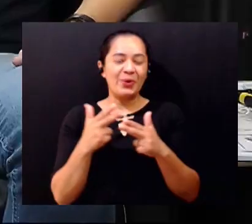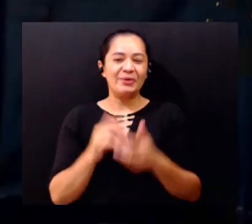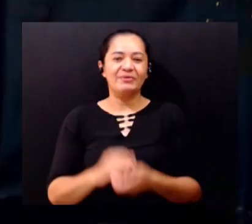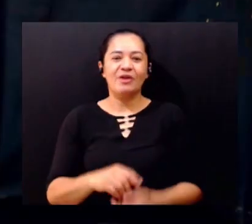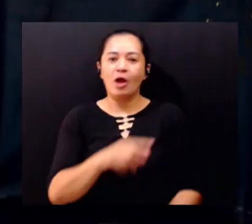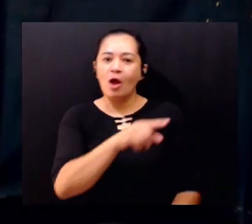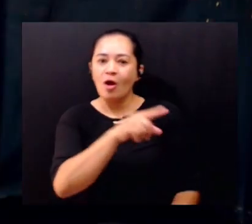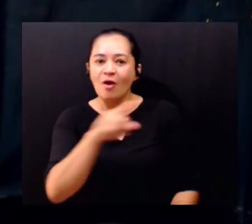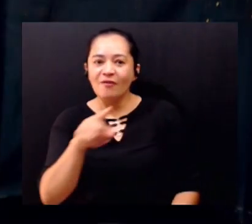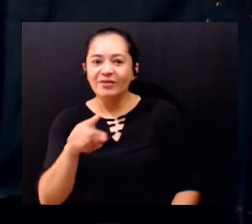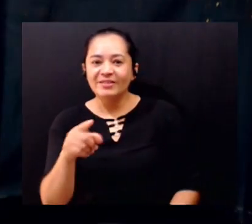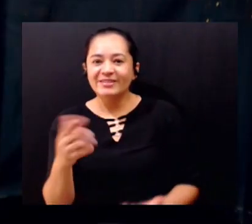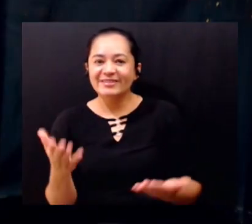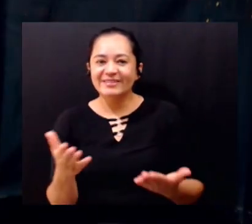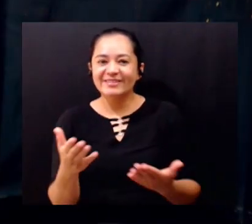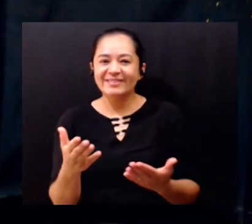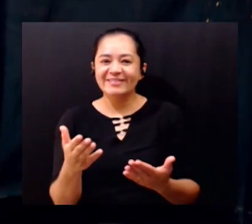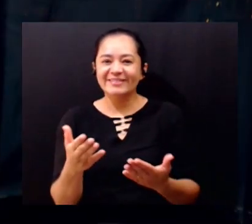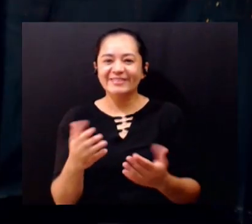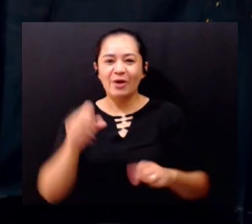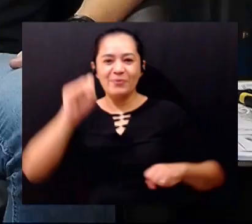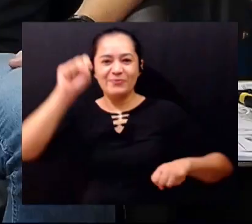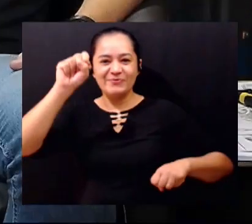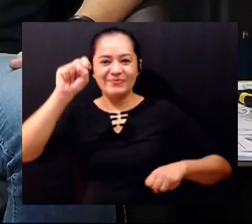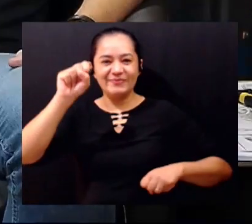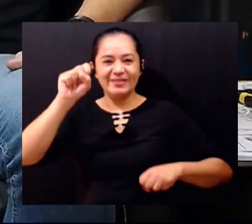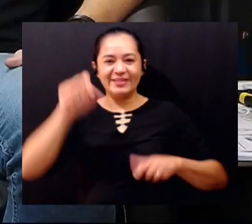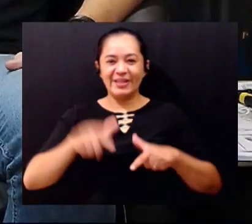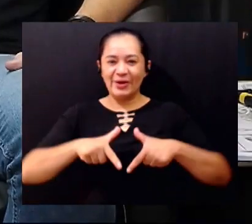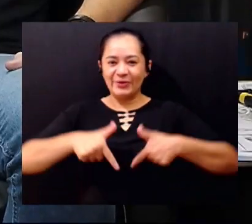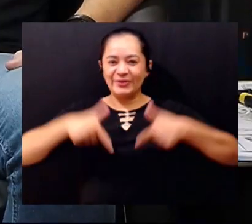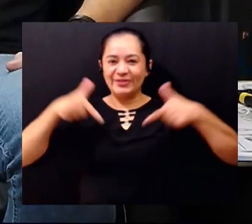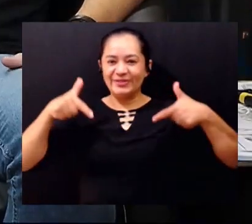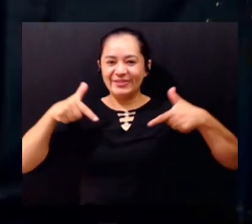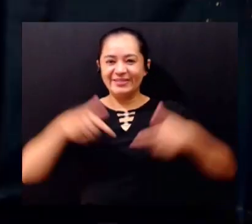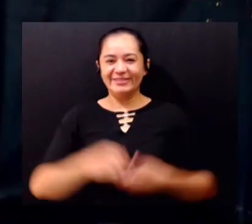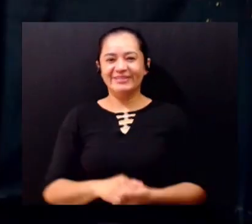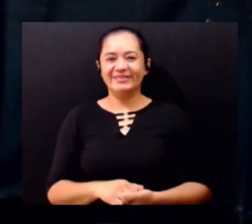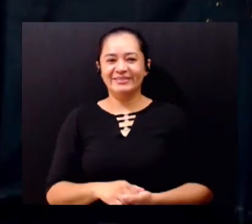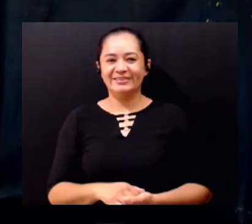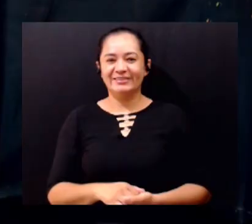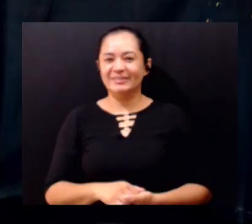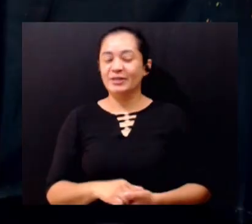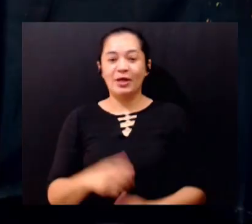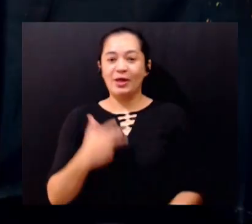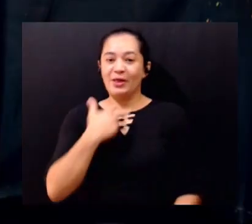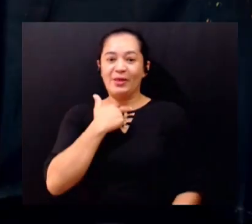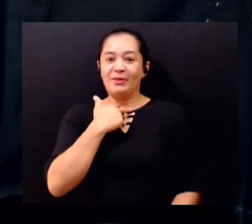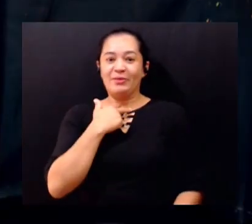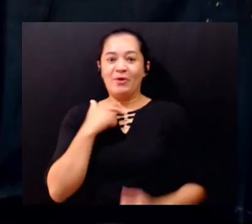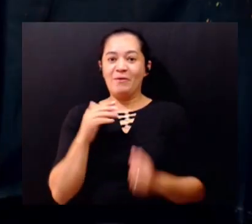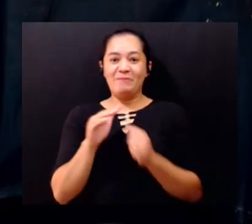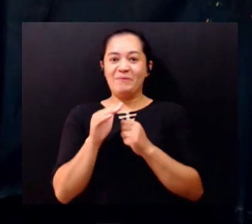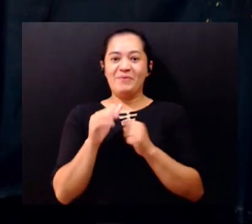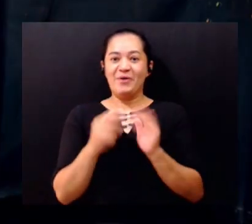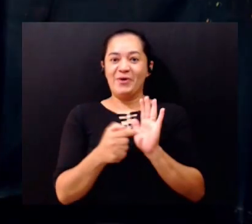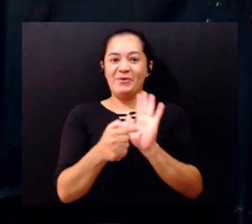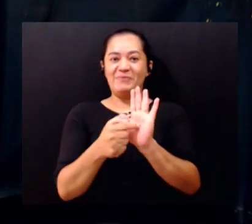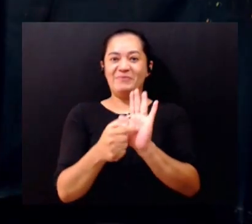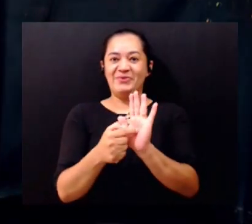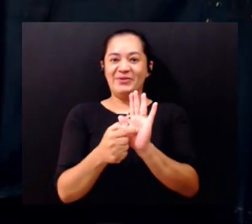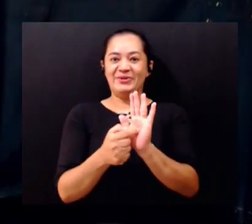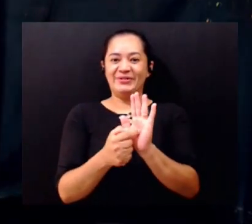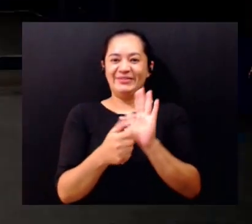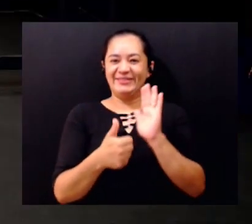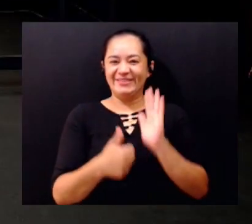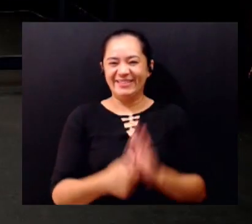Capitão Olha só, Sunguinha. não. A gente não pode revelar a identidade secreta do super-herói. Não pode, né? não pode. Desculpa aí, foi mal. Não, eu tô brincando. Na